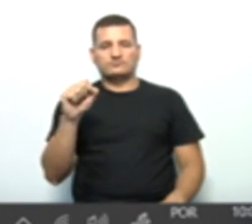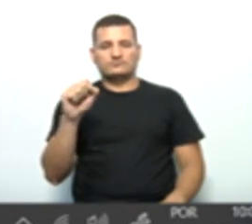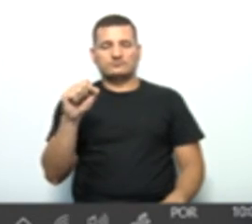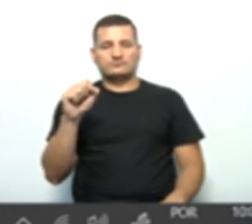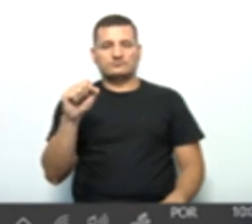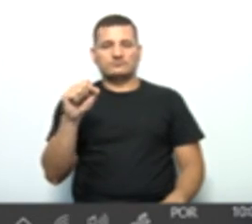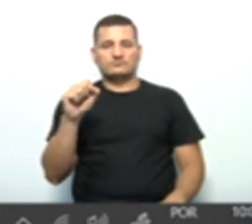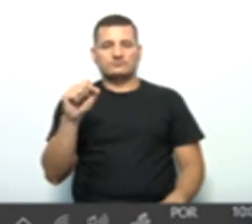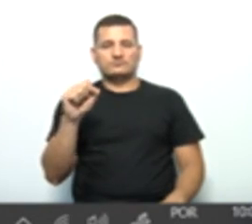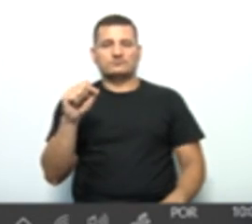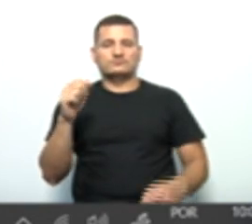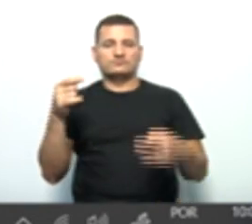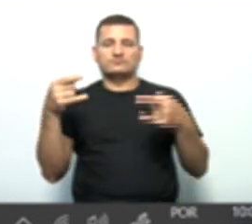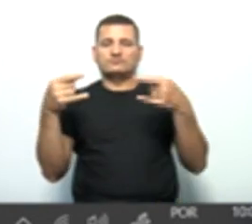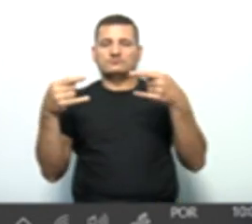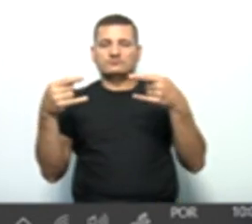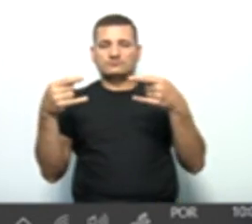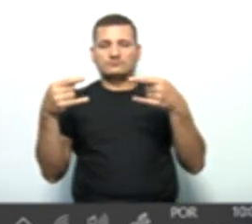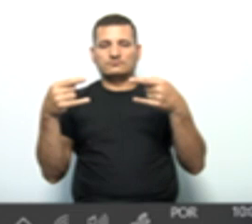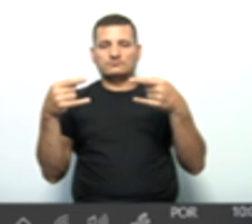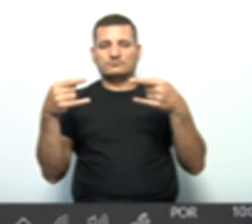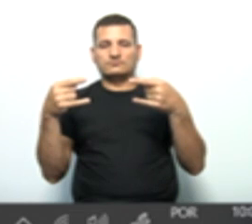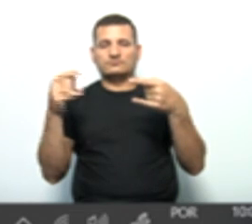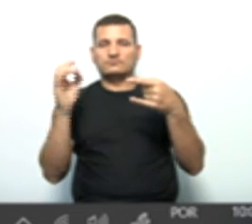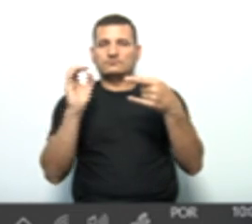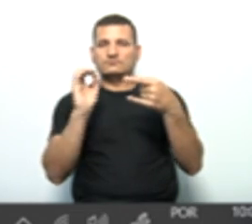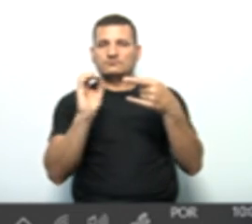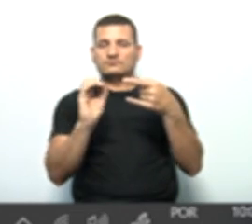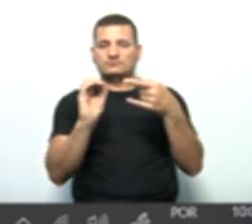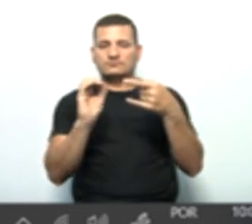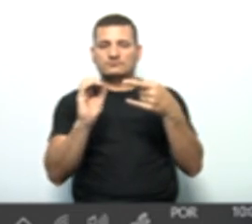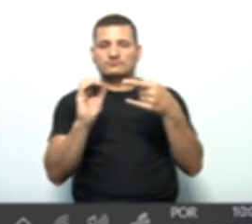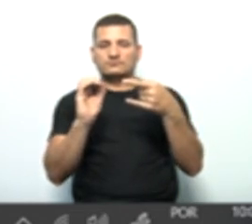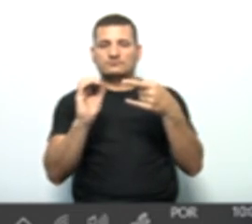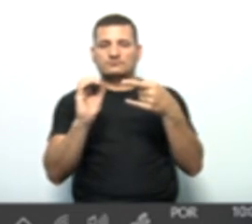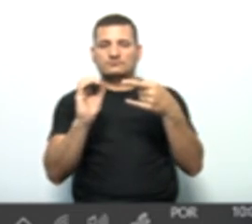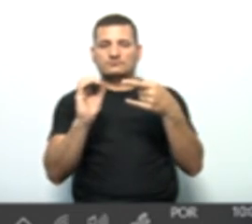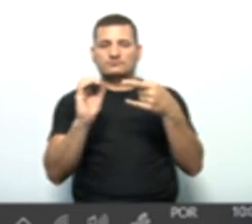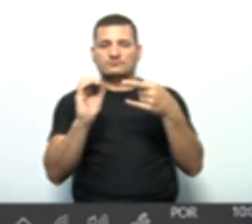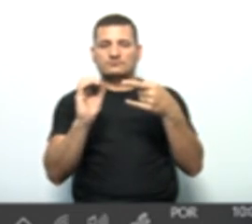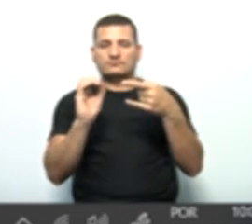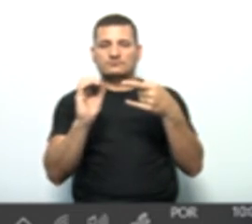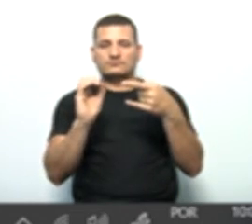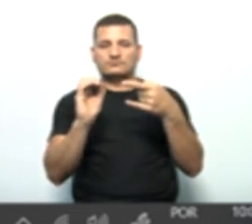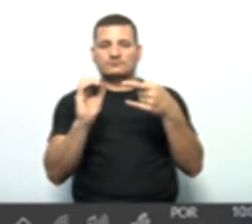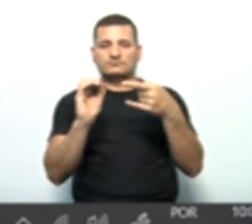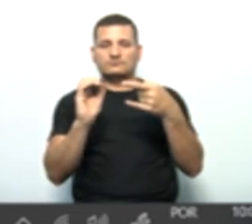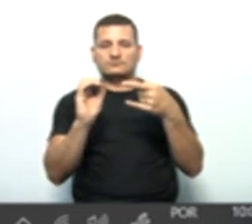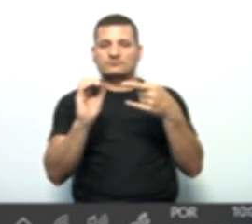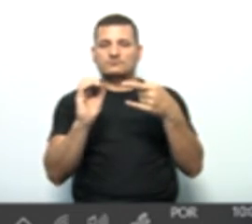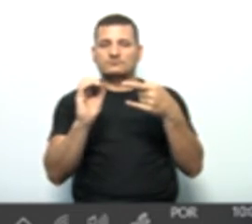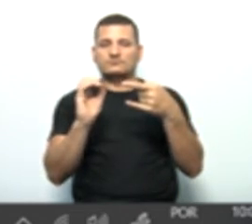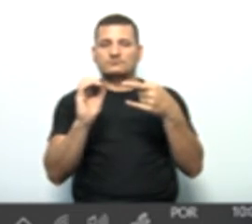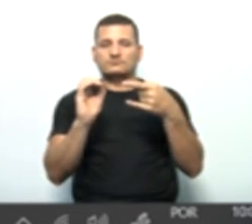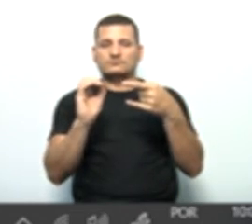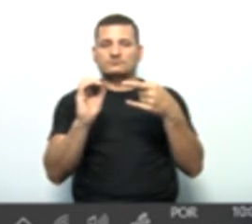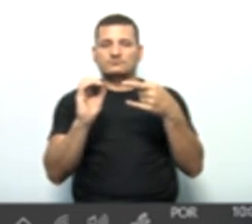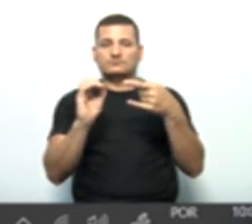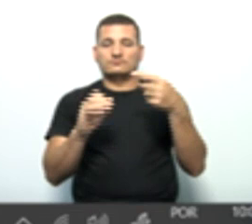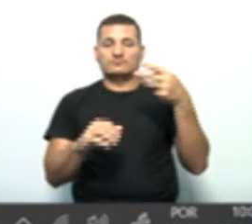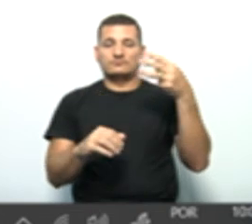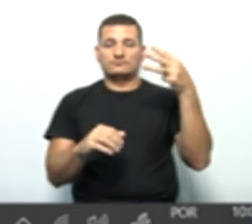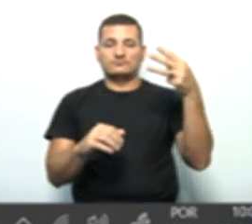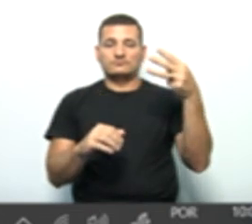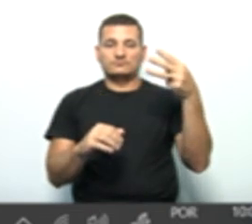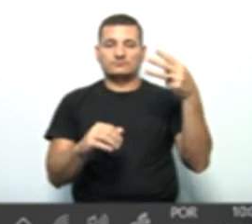inteiros, aí a posição 0. Então que ele vai pegar o valor que deu aqui da soma desses dois, vai dividir